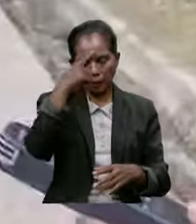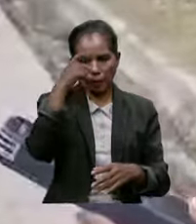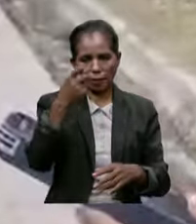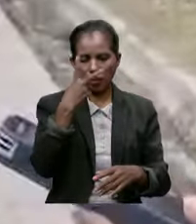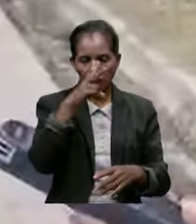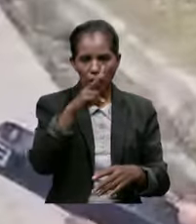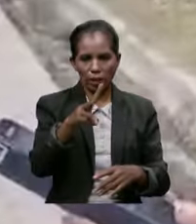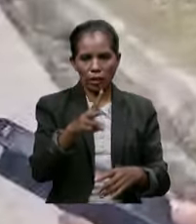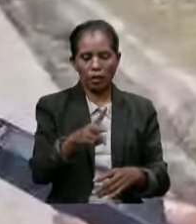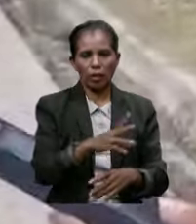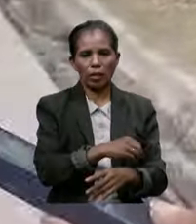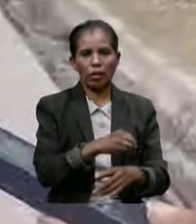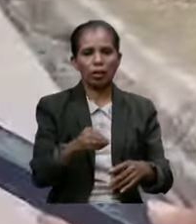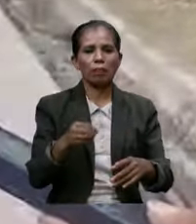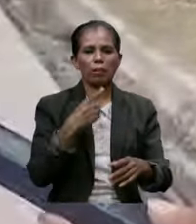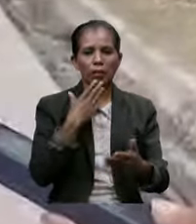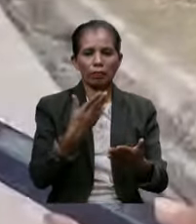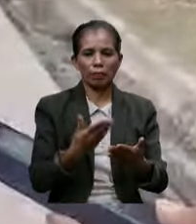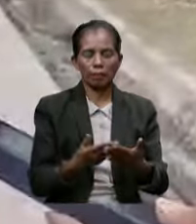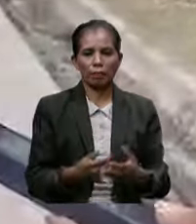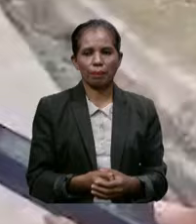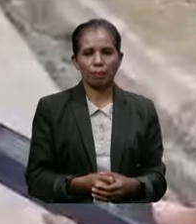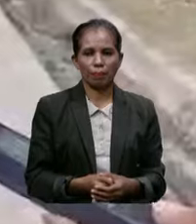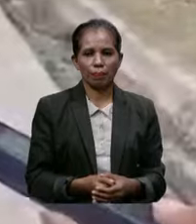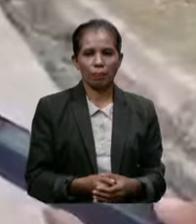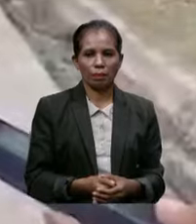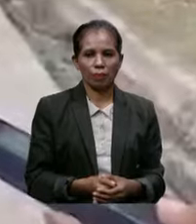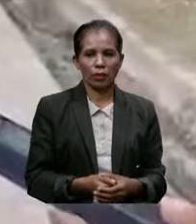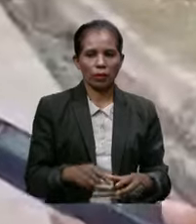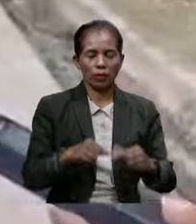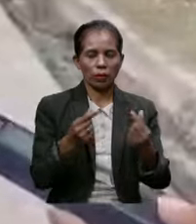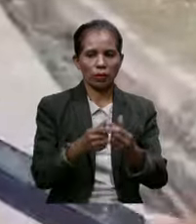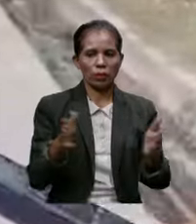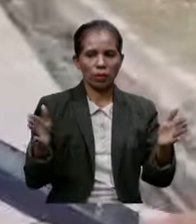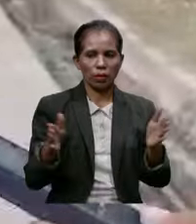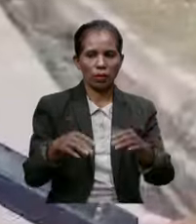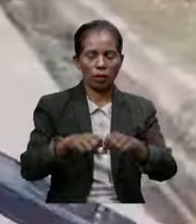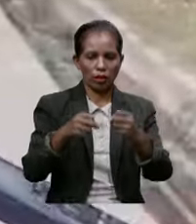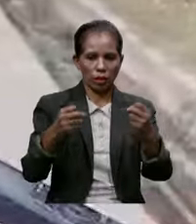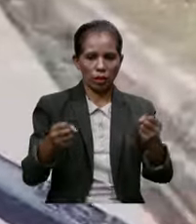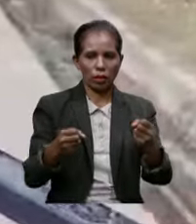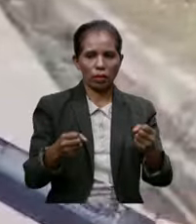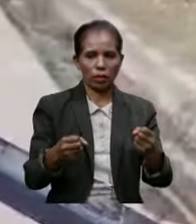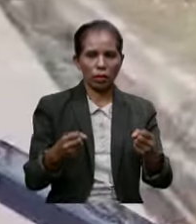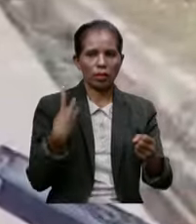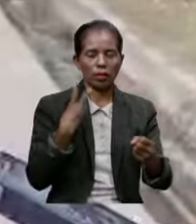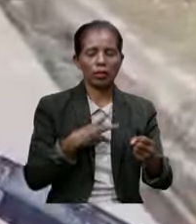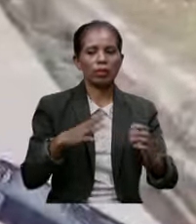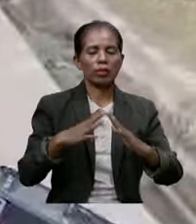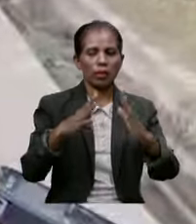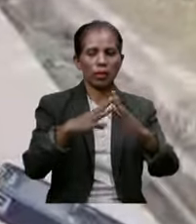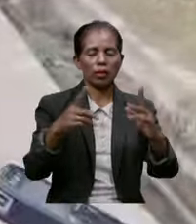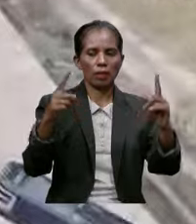o palanasa né quer dizer Bocau Nefura né grupo que tira maktel mais estraga tia tama estrada cidade né